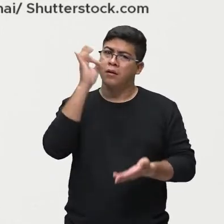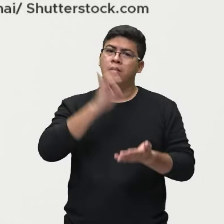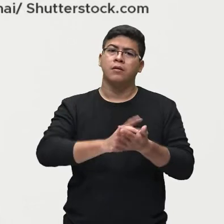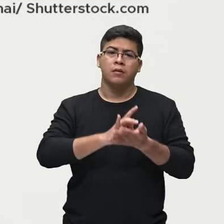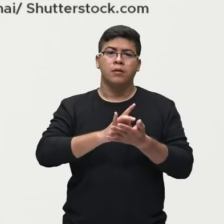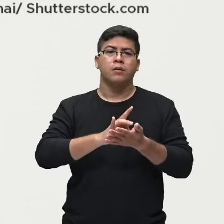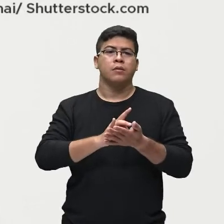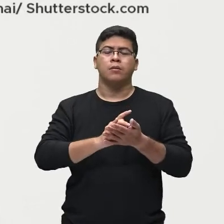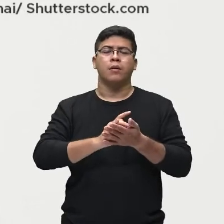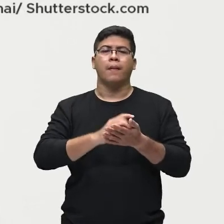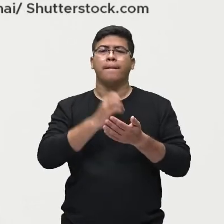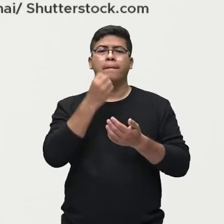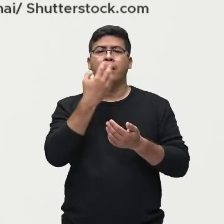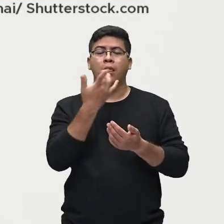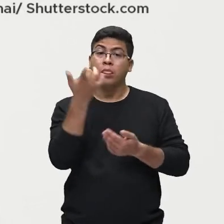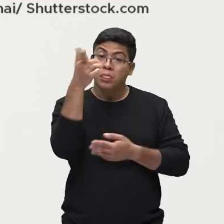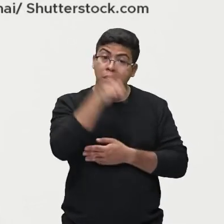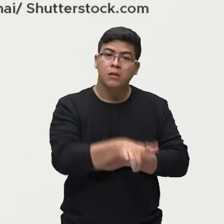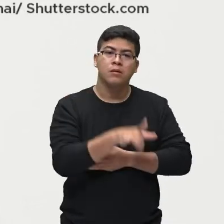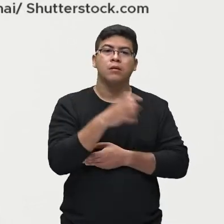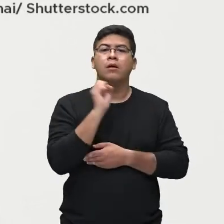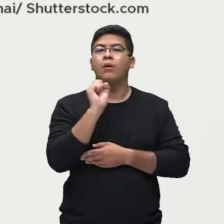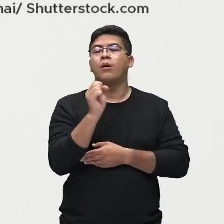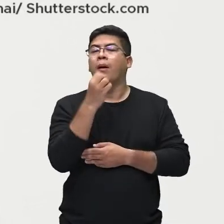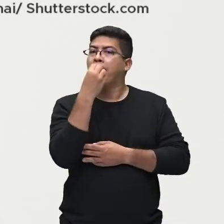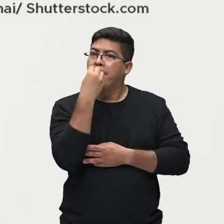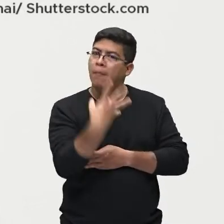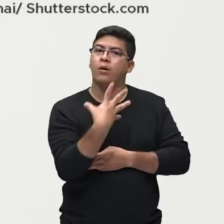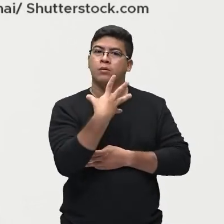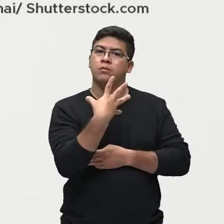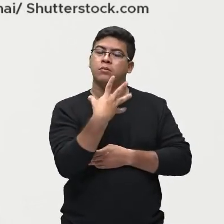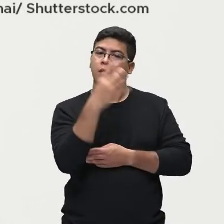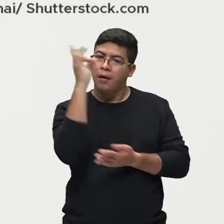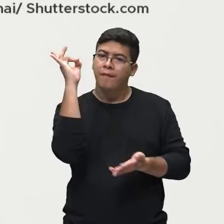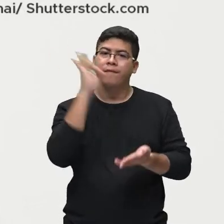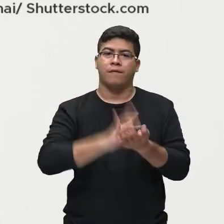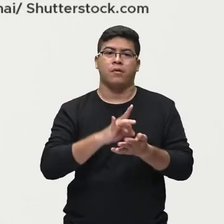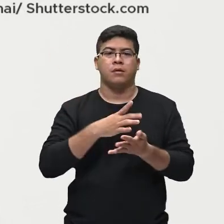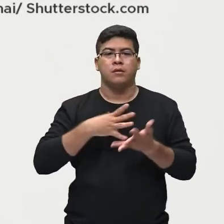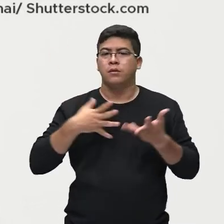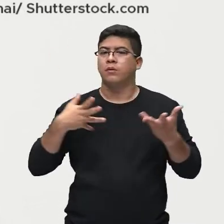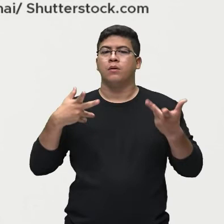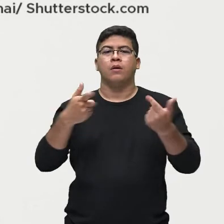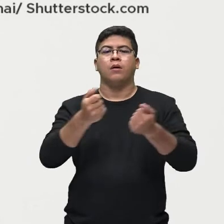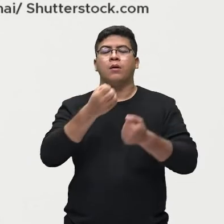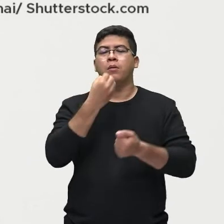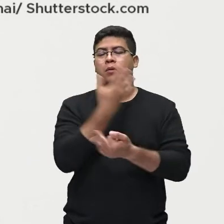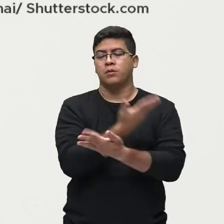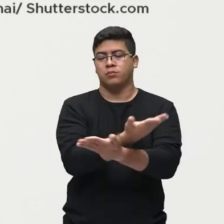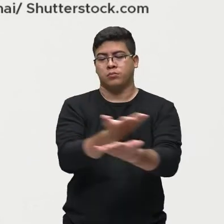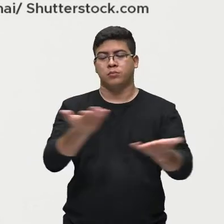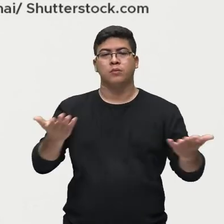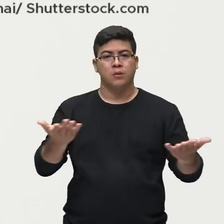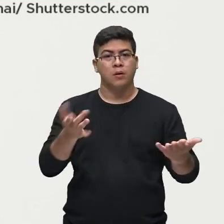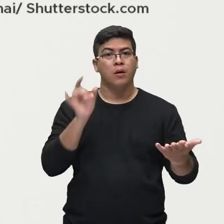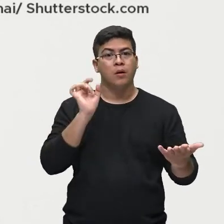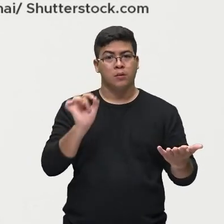verdadeiro. Sustento que esta é a verdade que traz o maior benefício para todas as criaturas. Ou